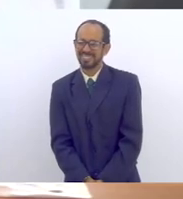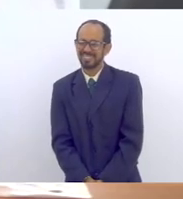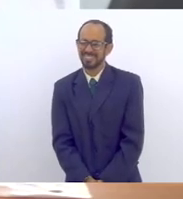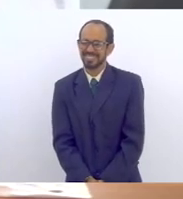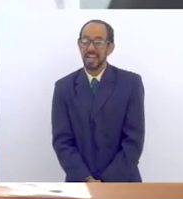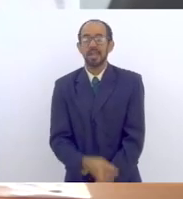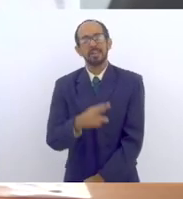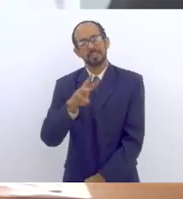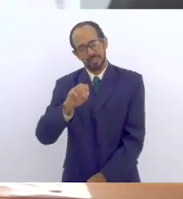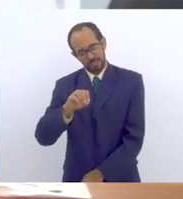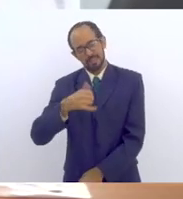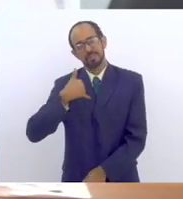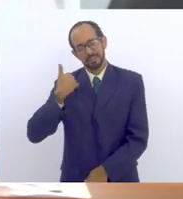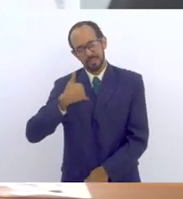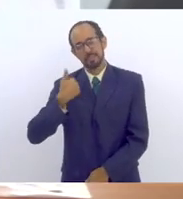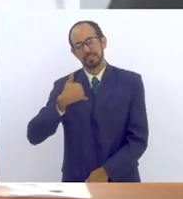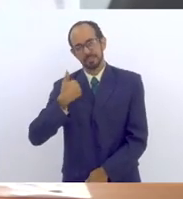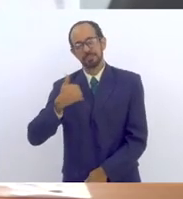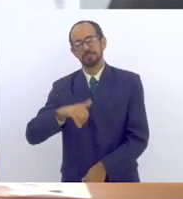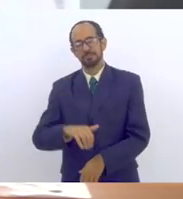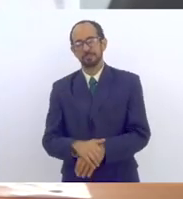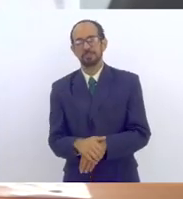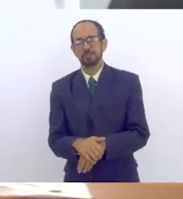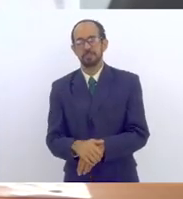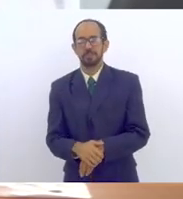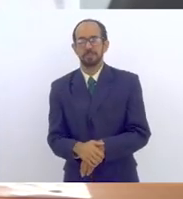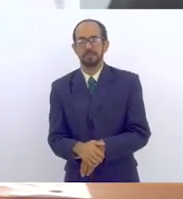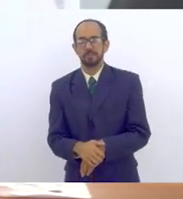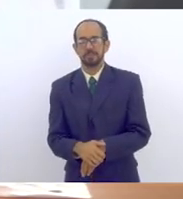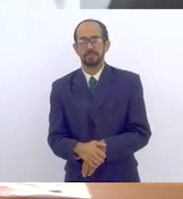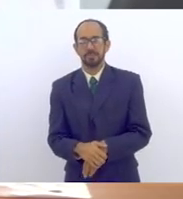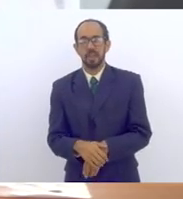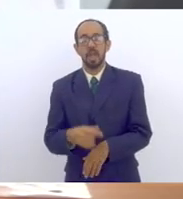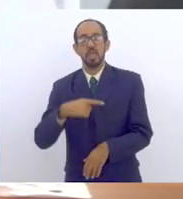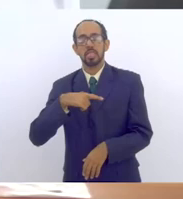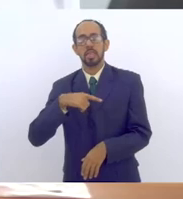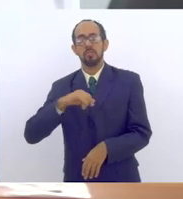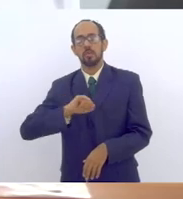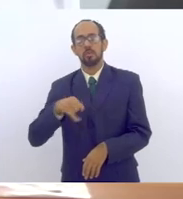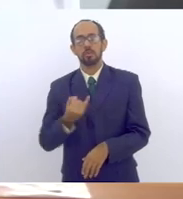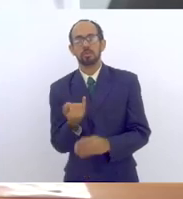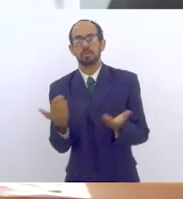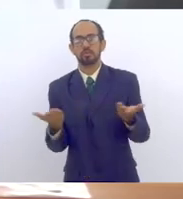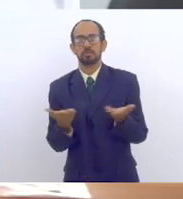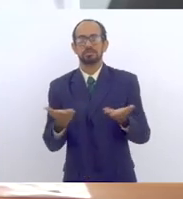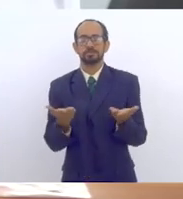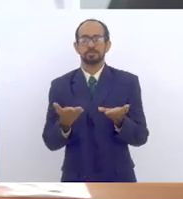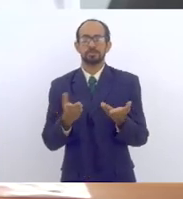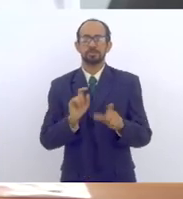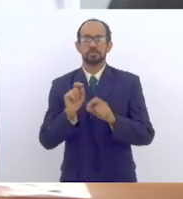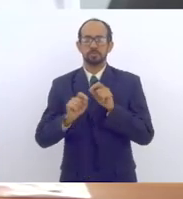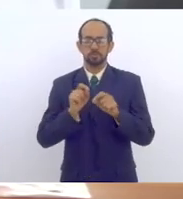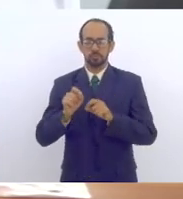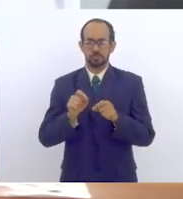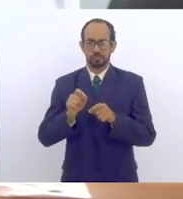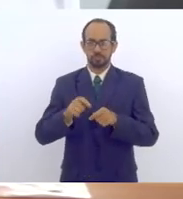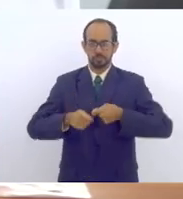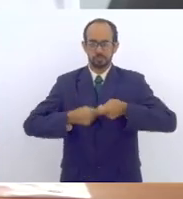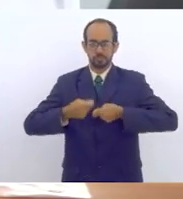até tem 30 anos e teve oportunidade agora de comandar